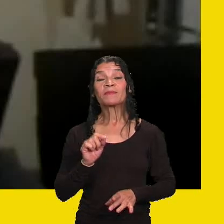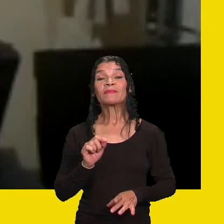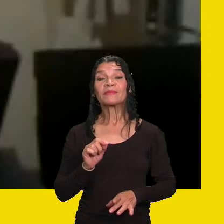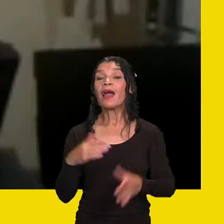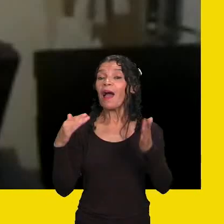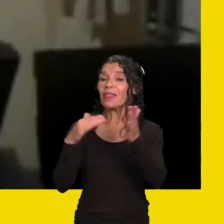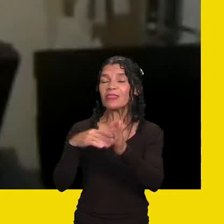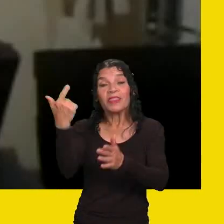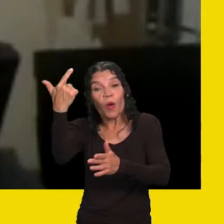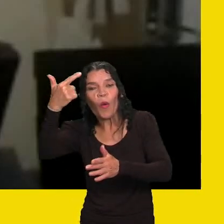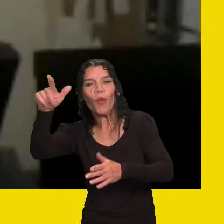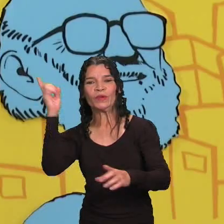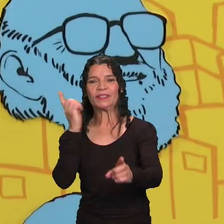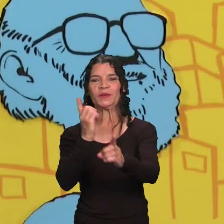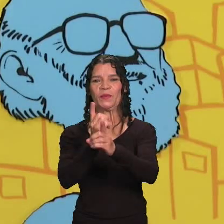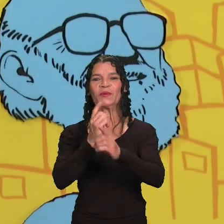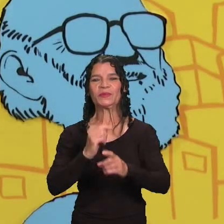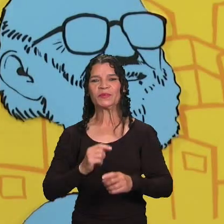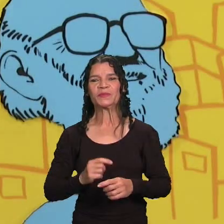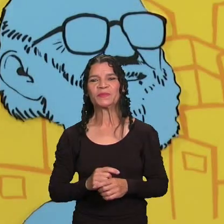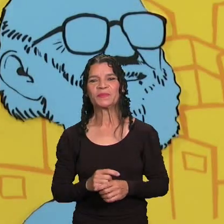até a próxima.